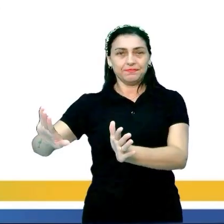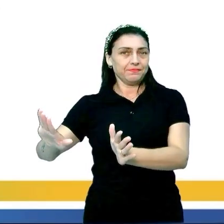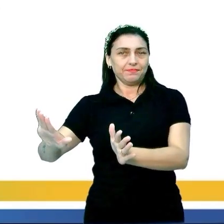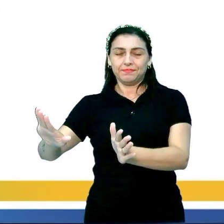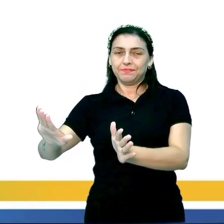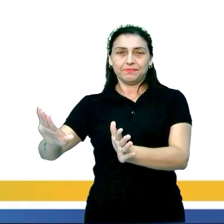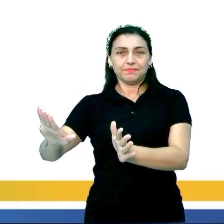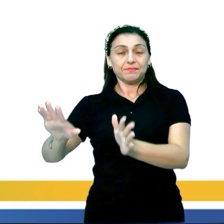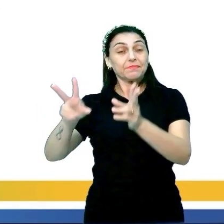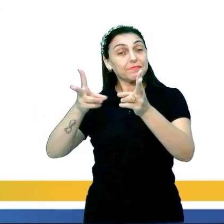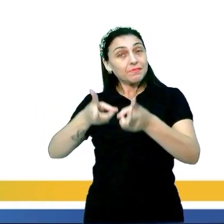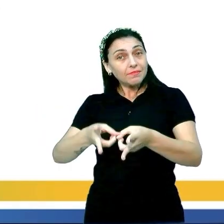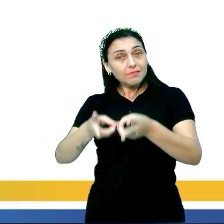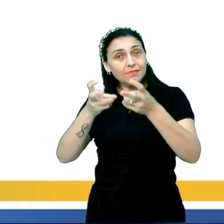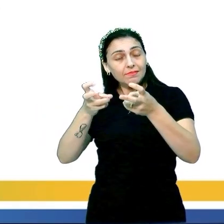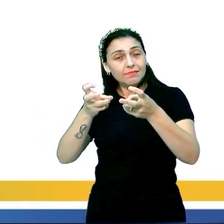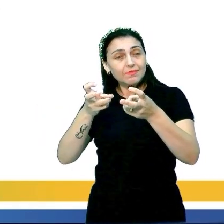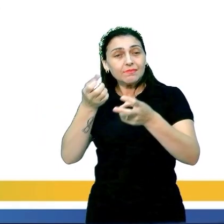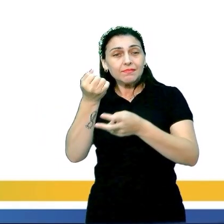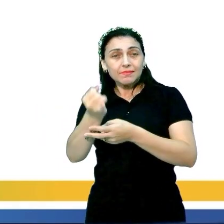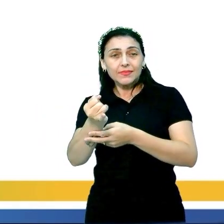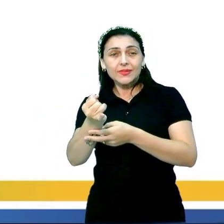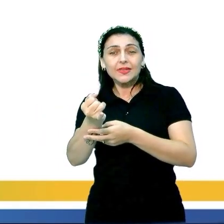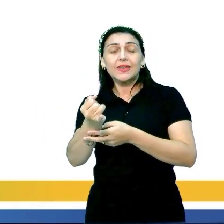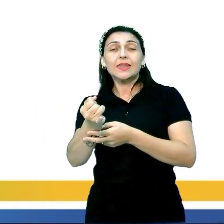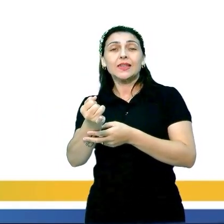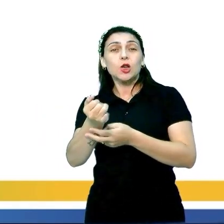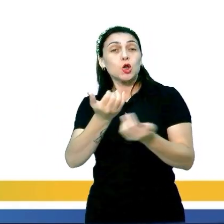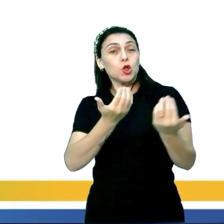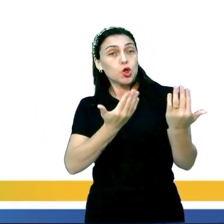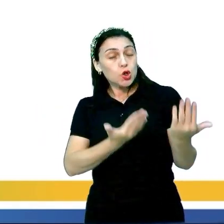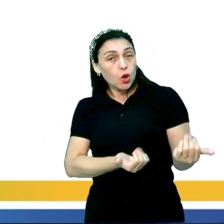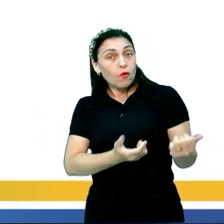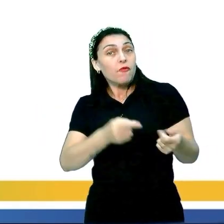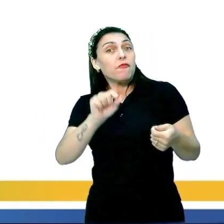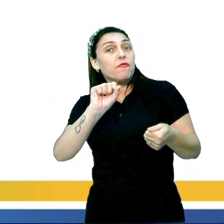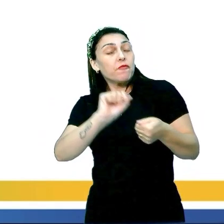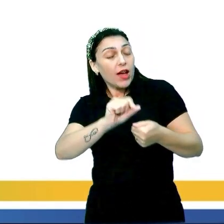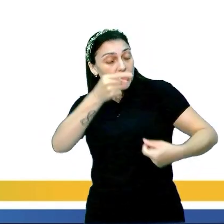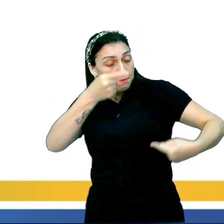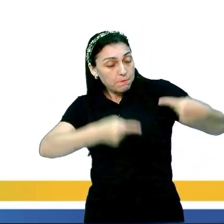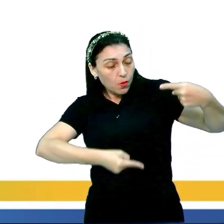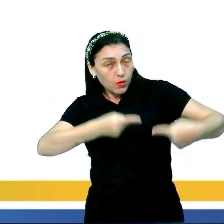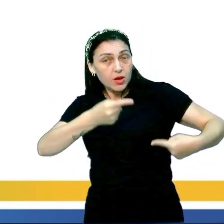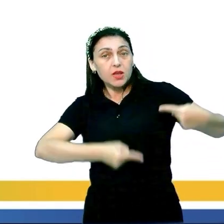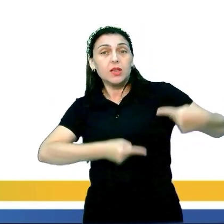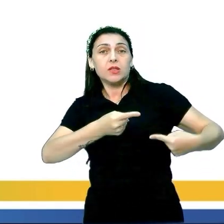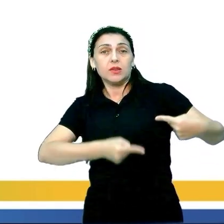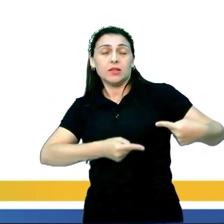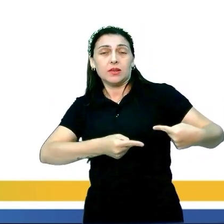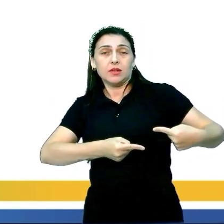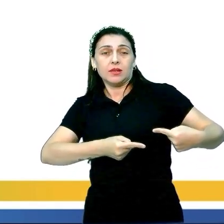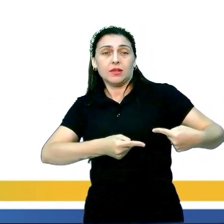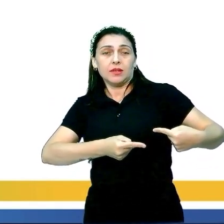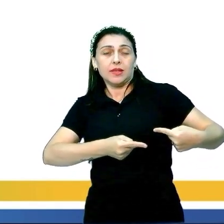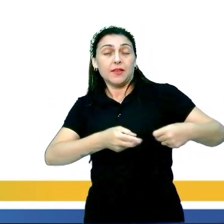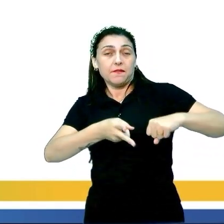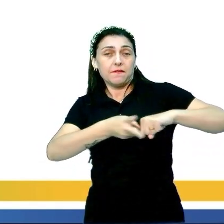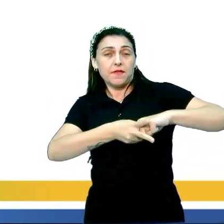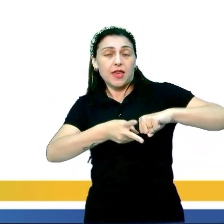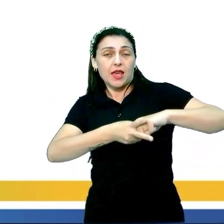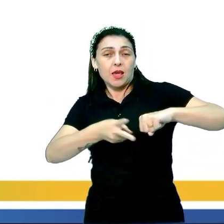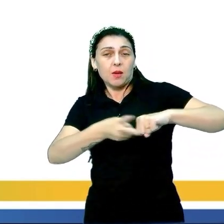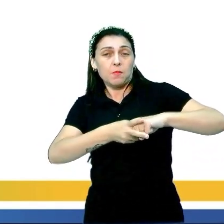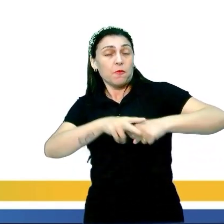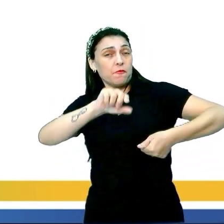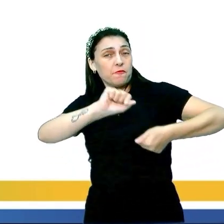outra. Observe, se ele diz ao contrário, né? Ele diz, jovens, façam política. Esse verbo aí, o